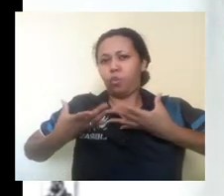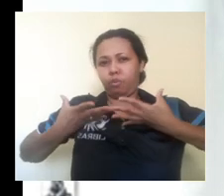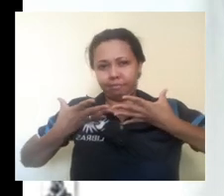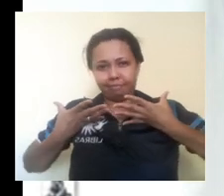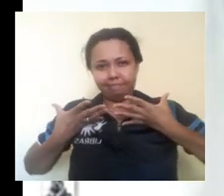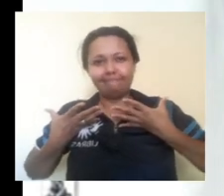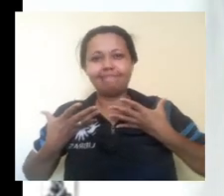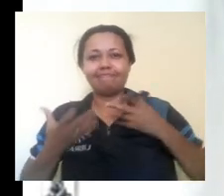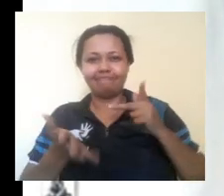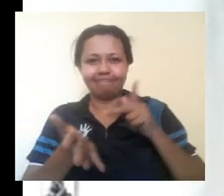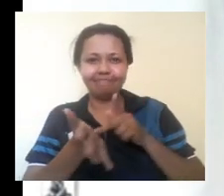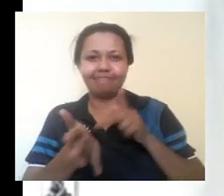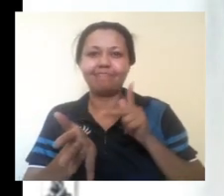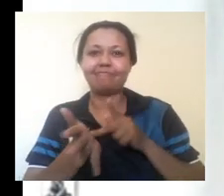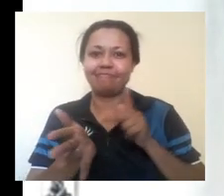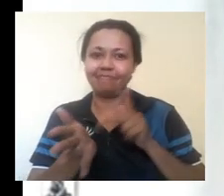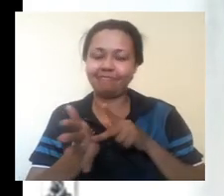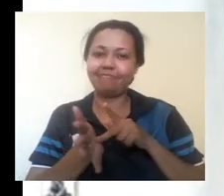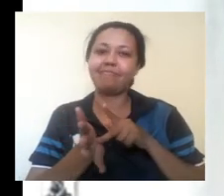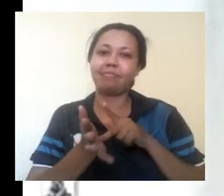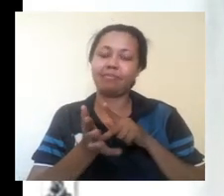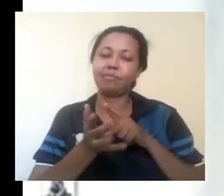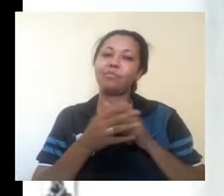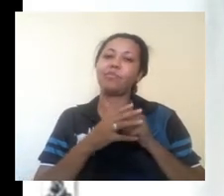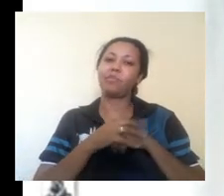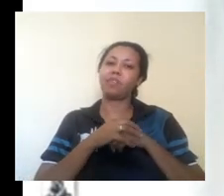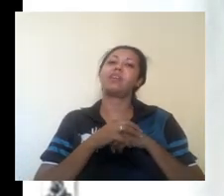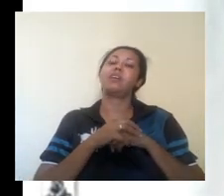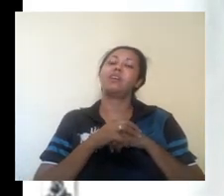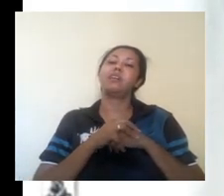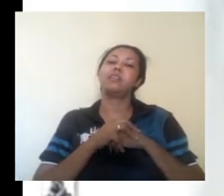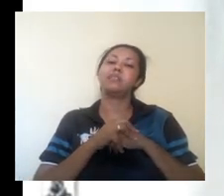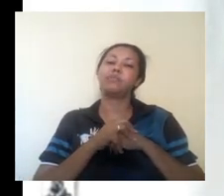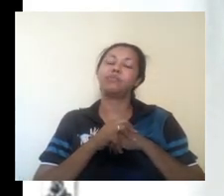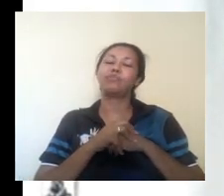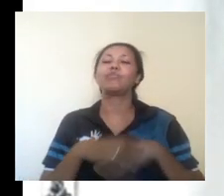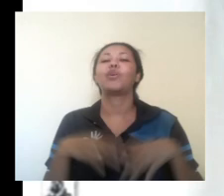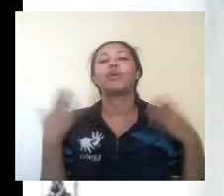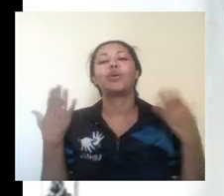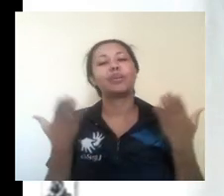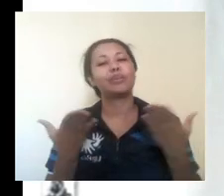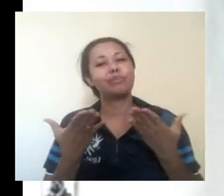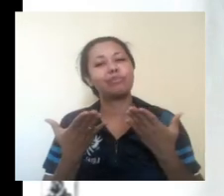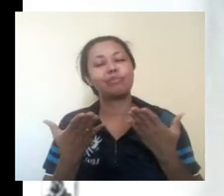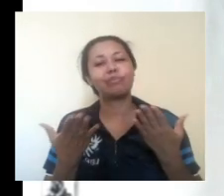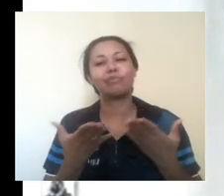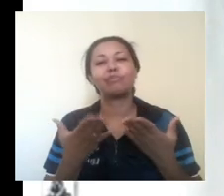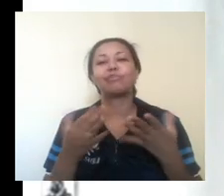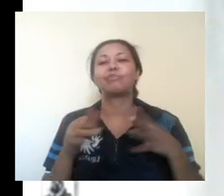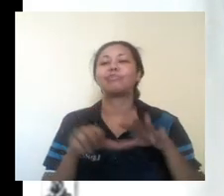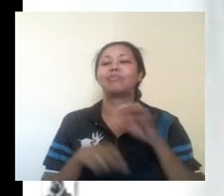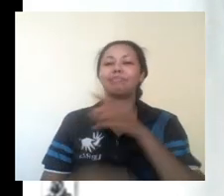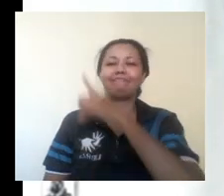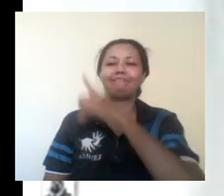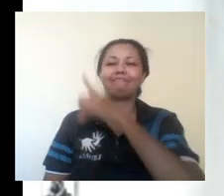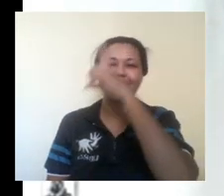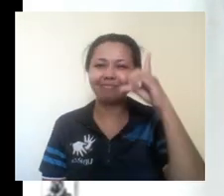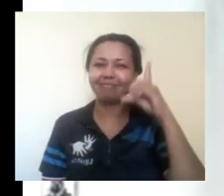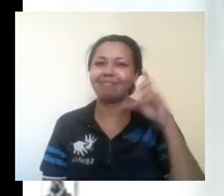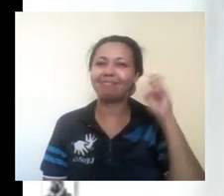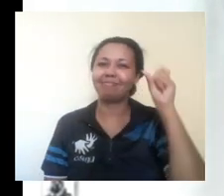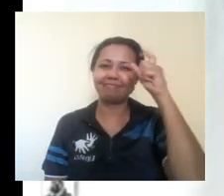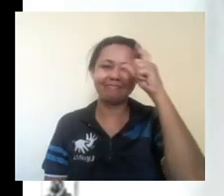mundo passa por isso não é uma crítica, e nesse momento que a gente está passando, isso tem sido forte, desafiador, é preciso mesmo,